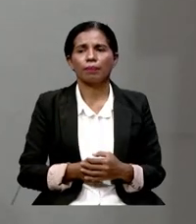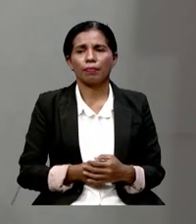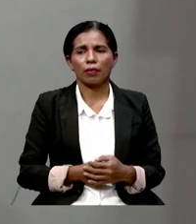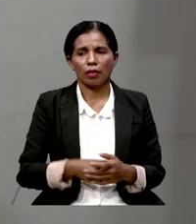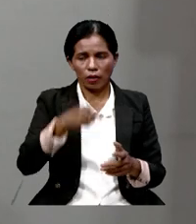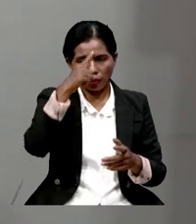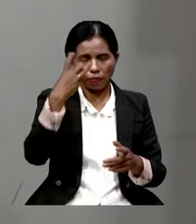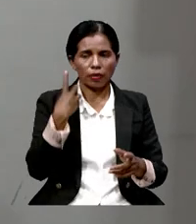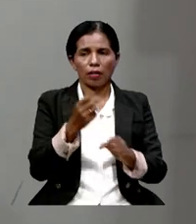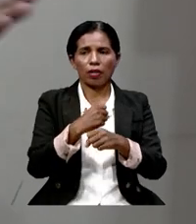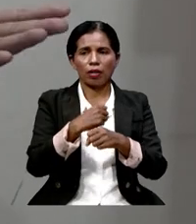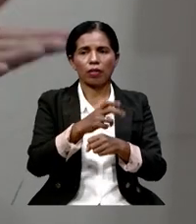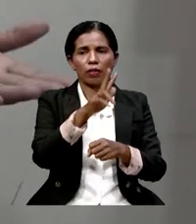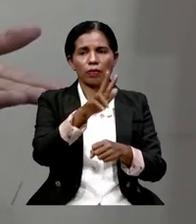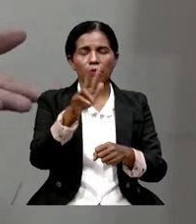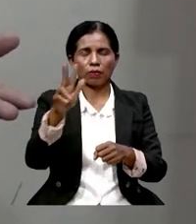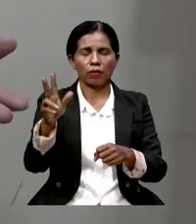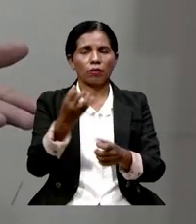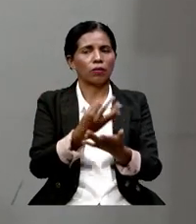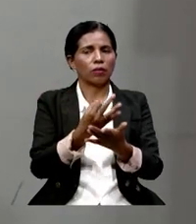sabe ter dali tolo hoje né osan